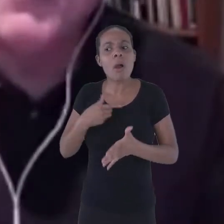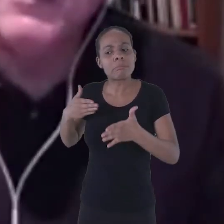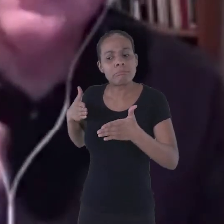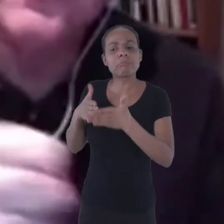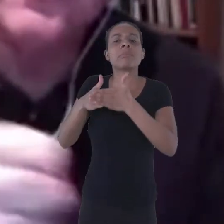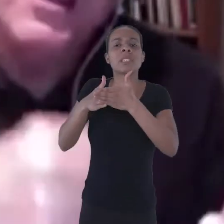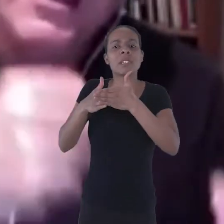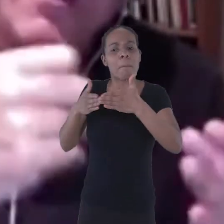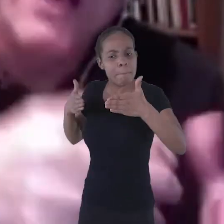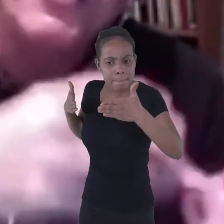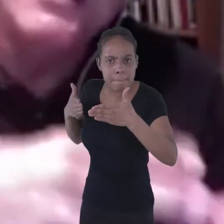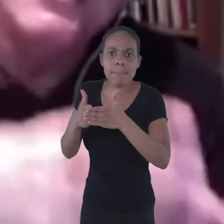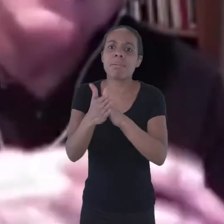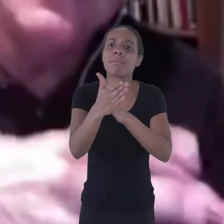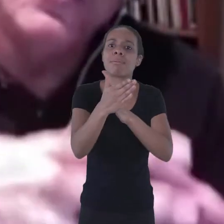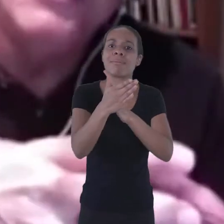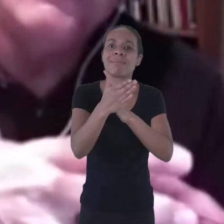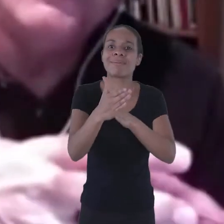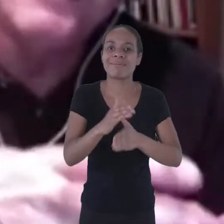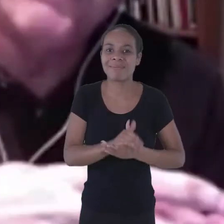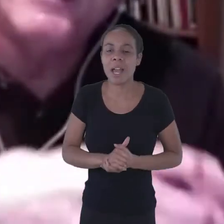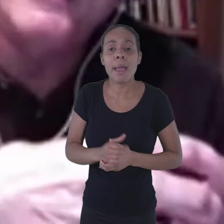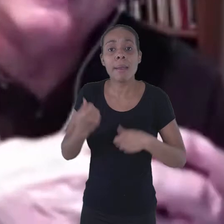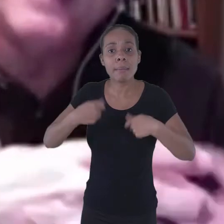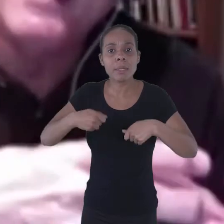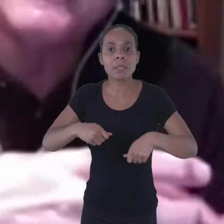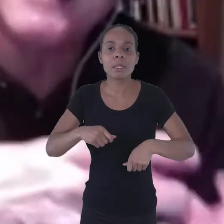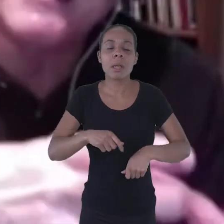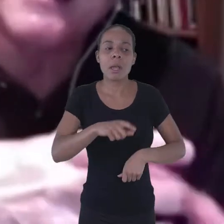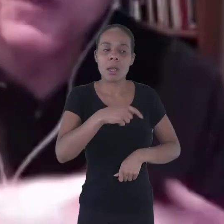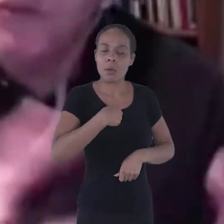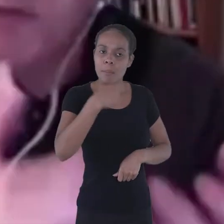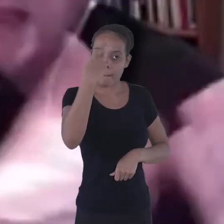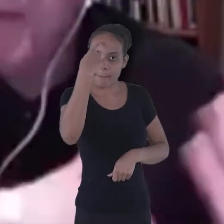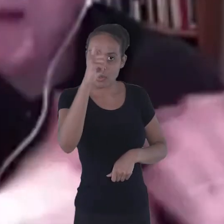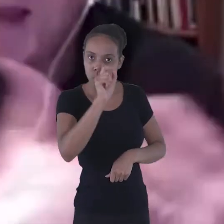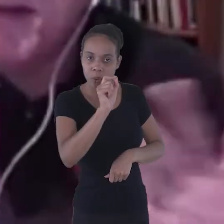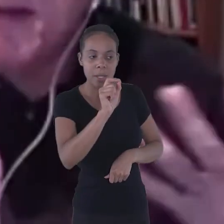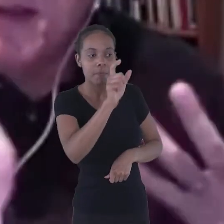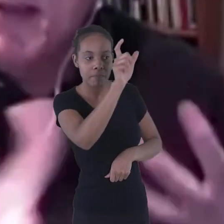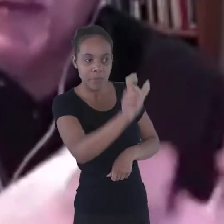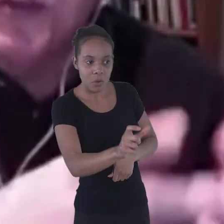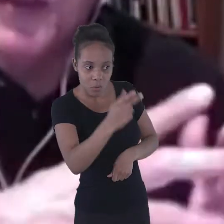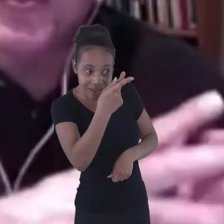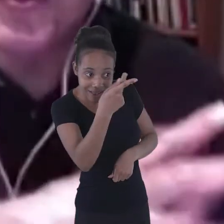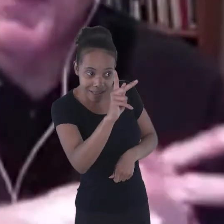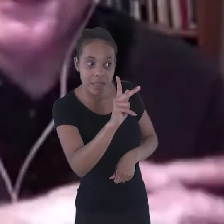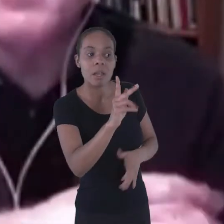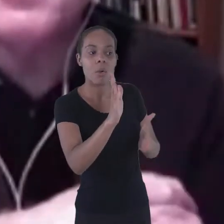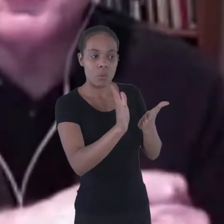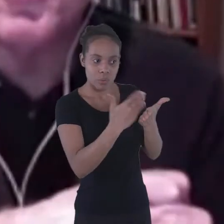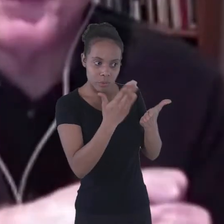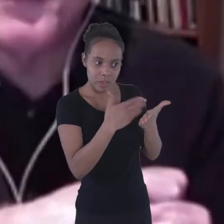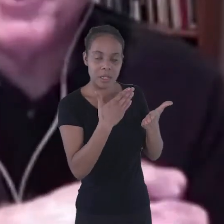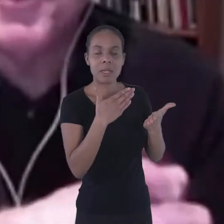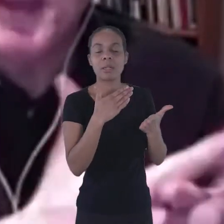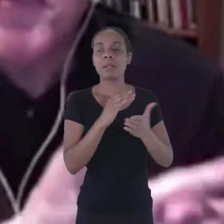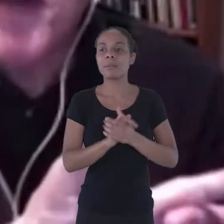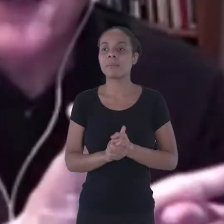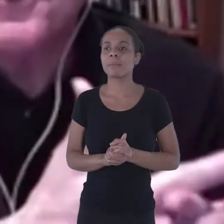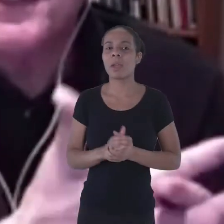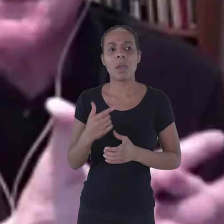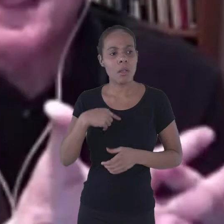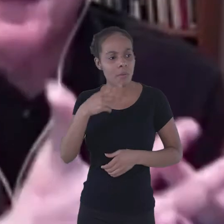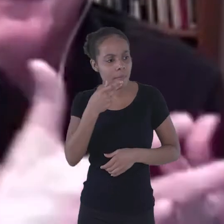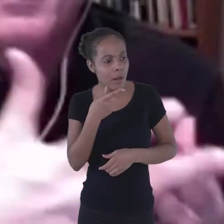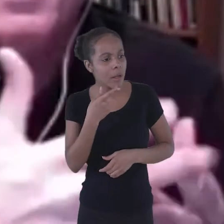de entender isso. E eu acho que o livro do Stepan, ele traz essa coisa, eu falei a palavra da surpresa, de ser surpreendente, porque é